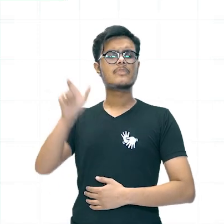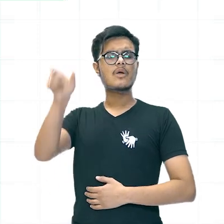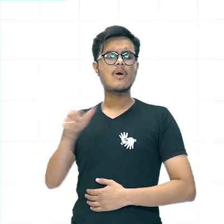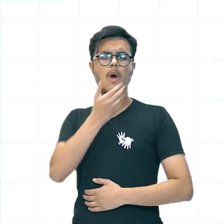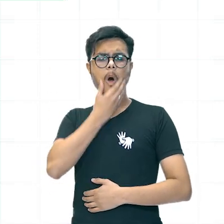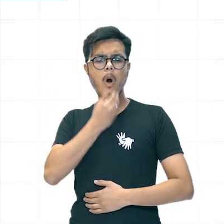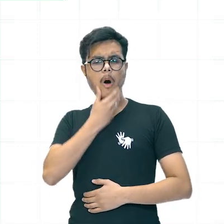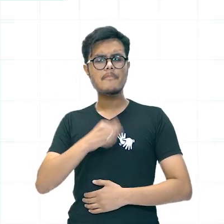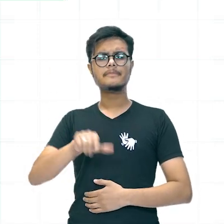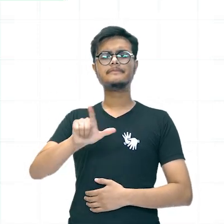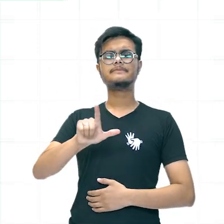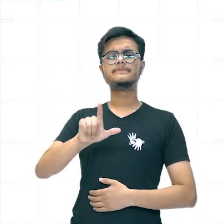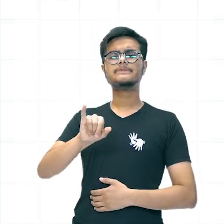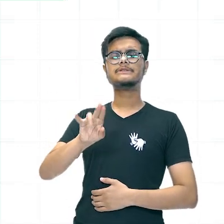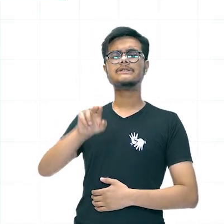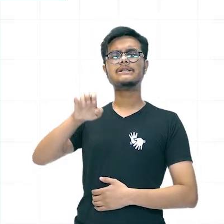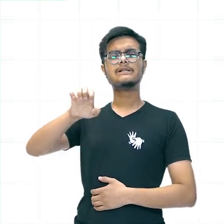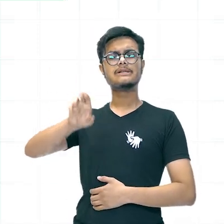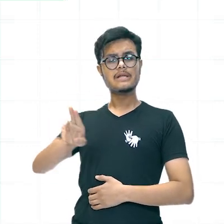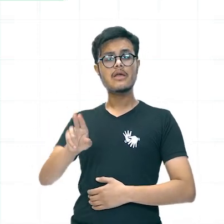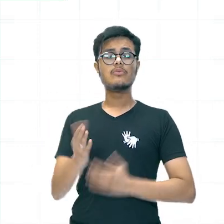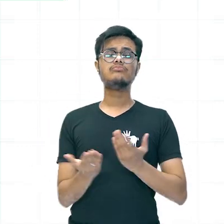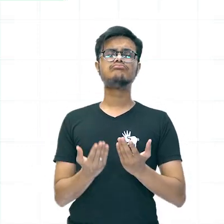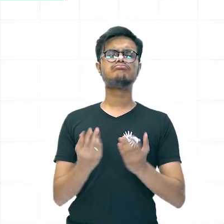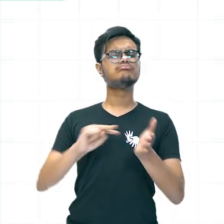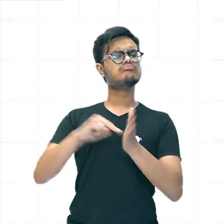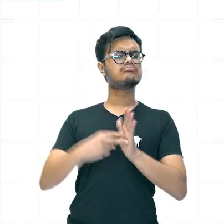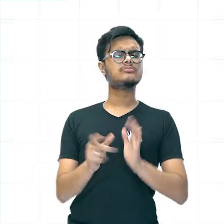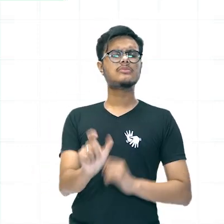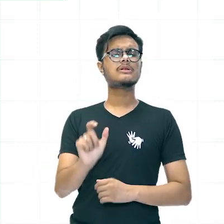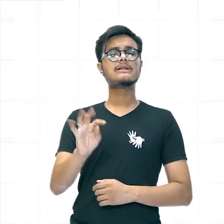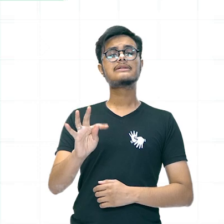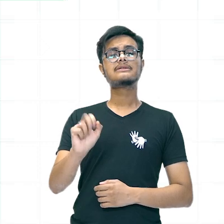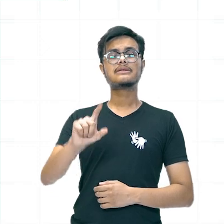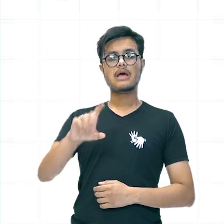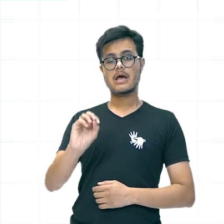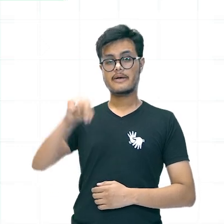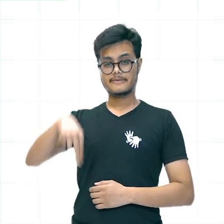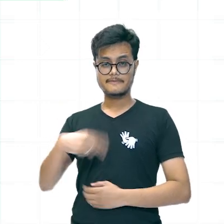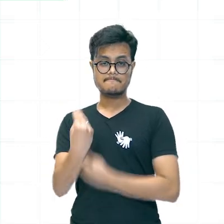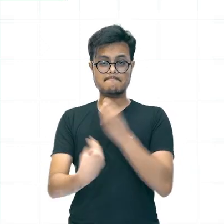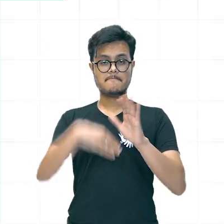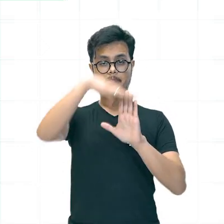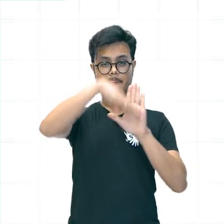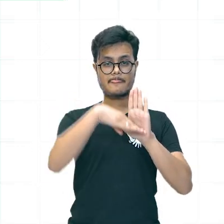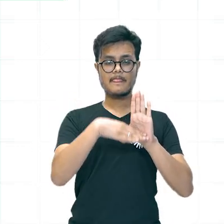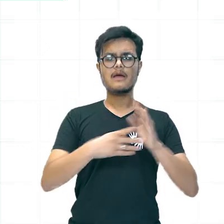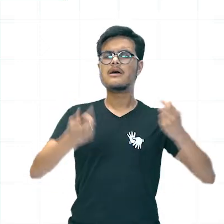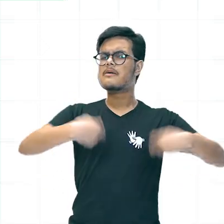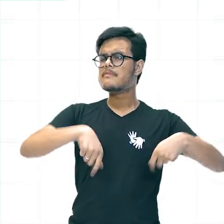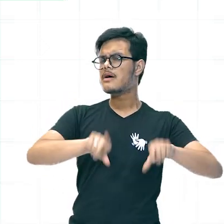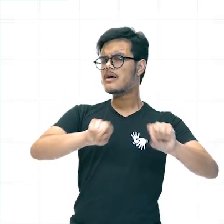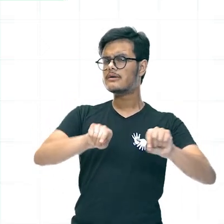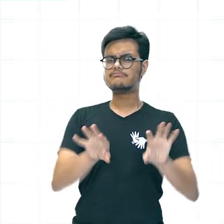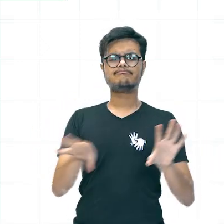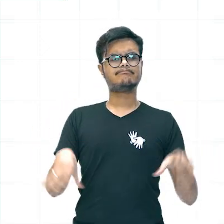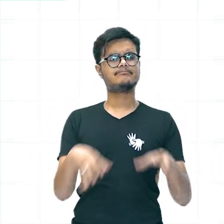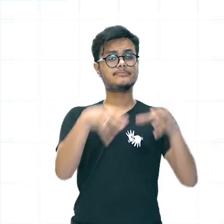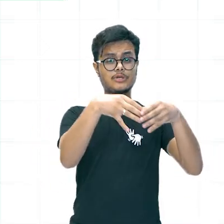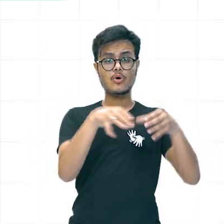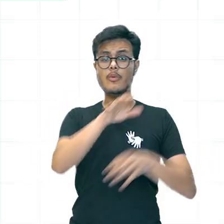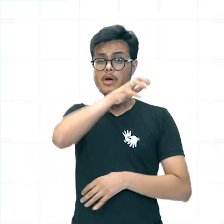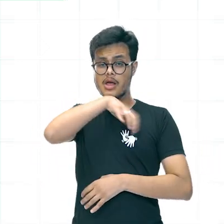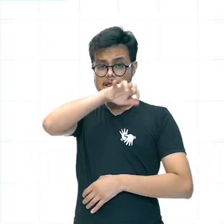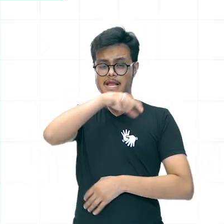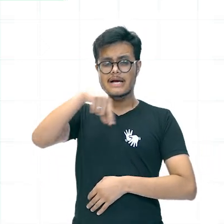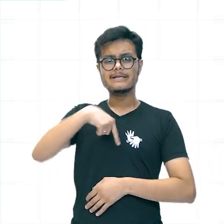Linneu desenvolveu ainda o sistema de táxons, também conhecido como sistema hierárquico. Cada táxon abrange um grupo com